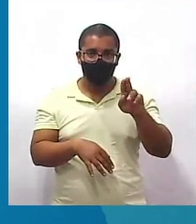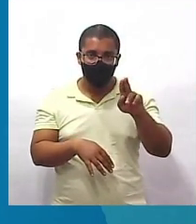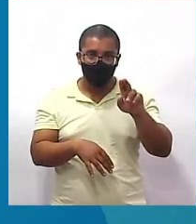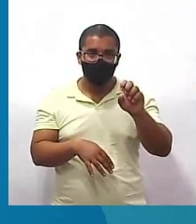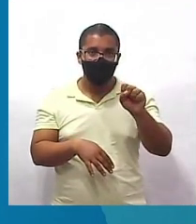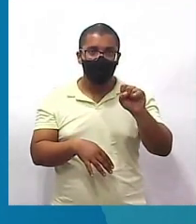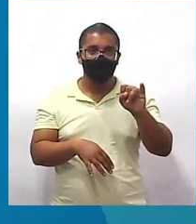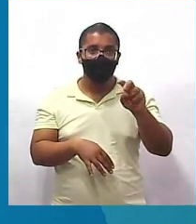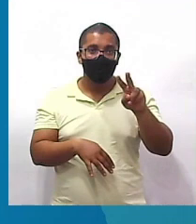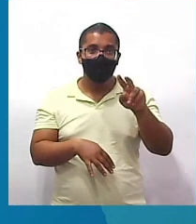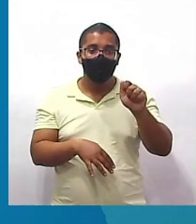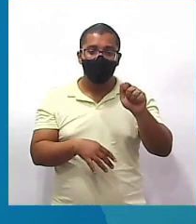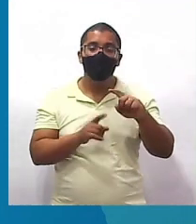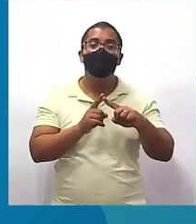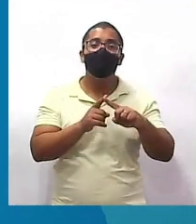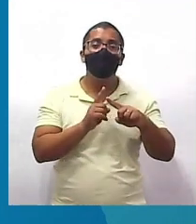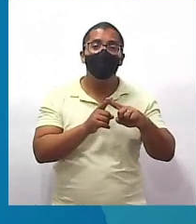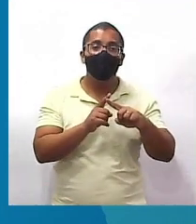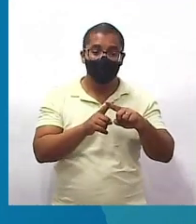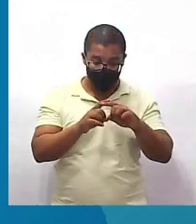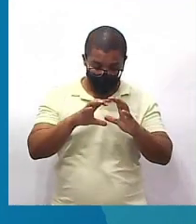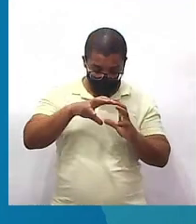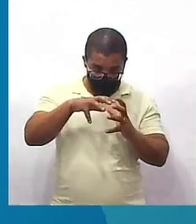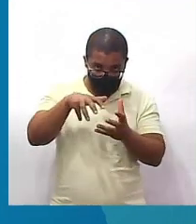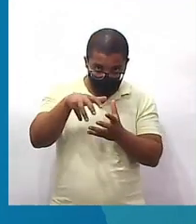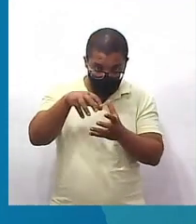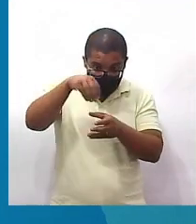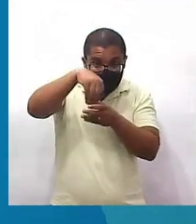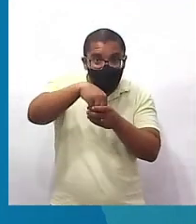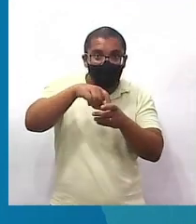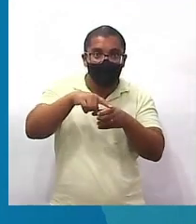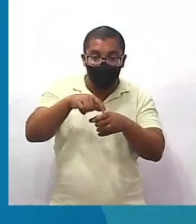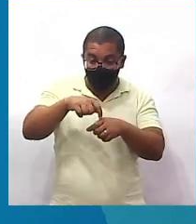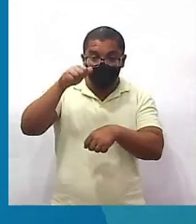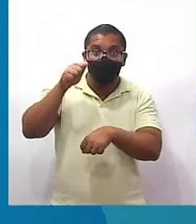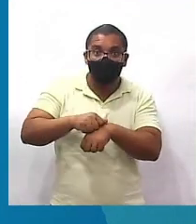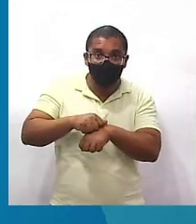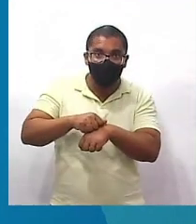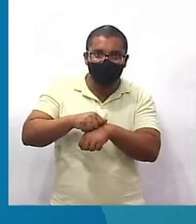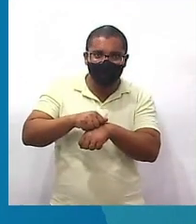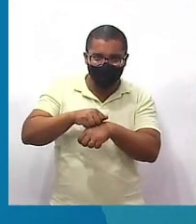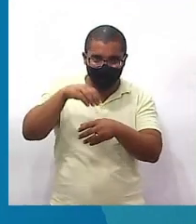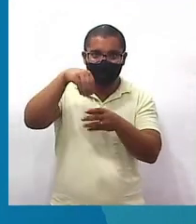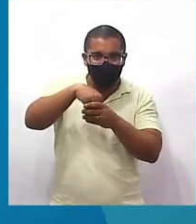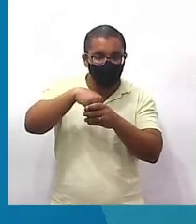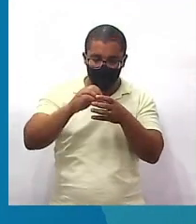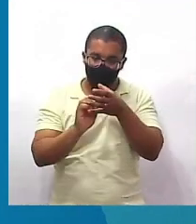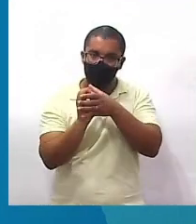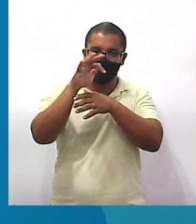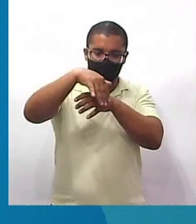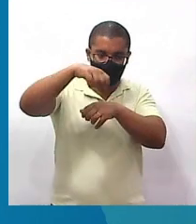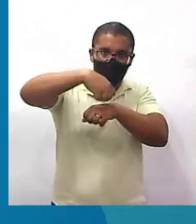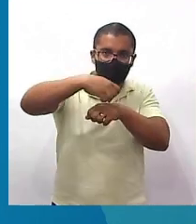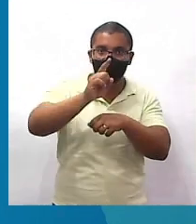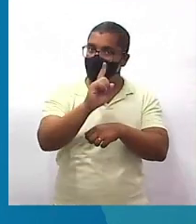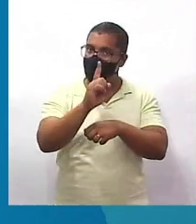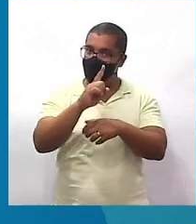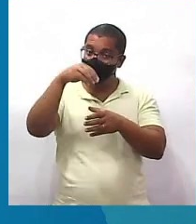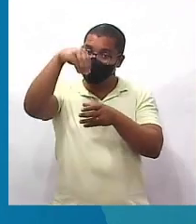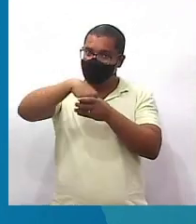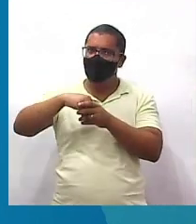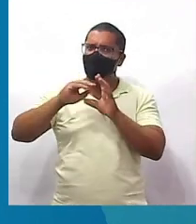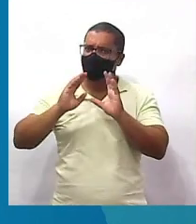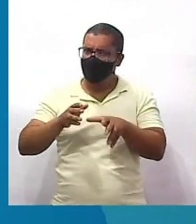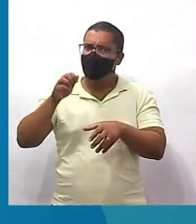no interior da Terra. Ela é formada a partir ali da parte